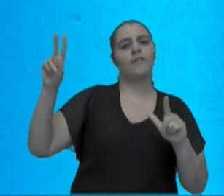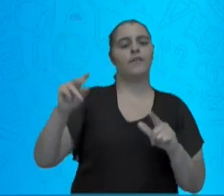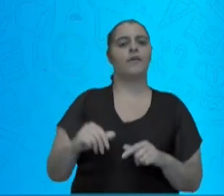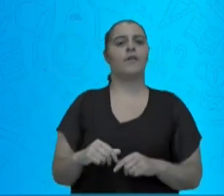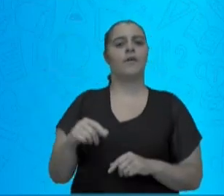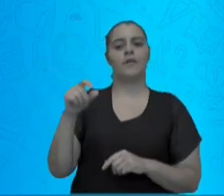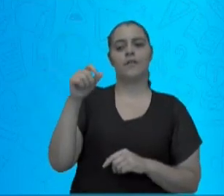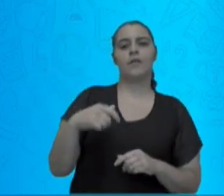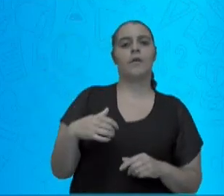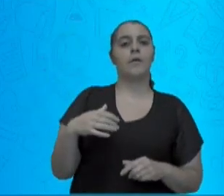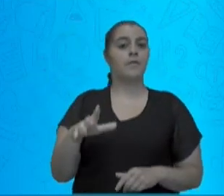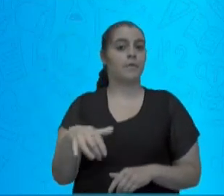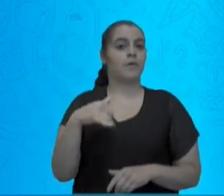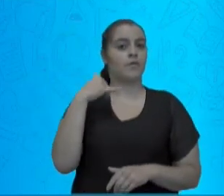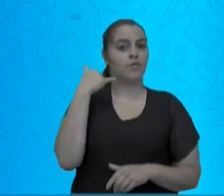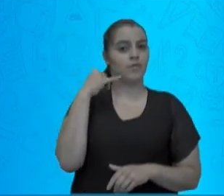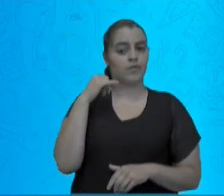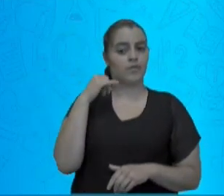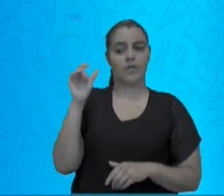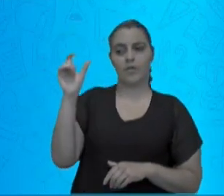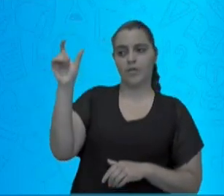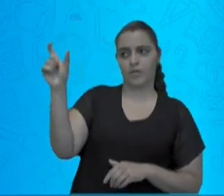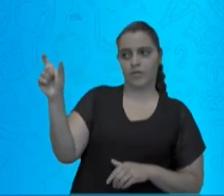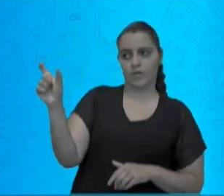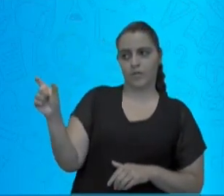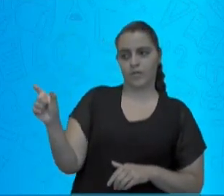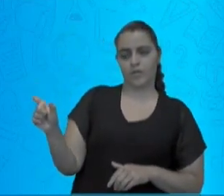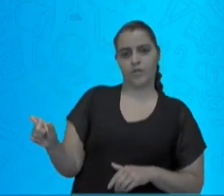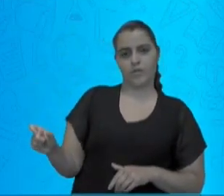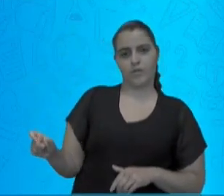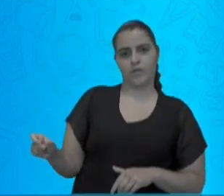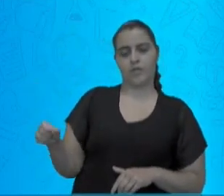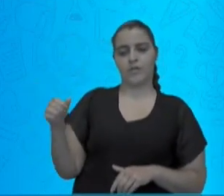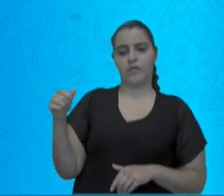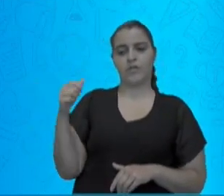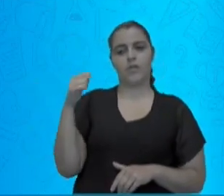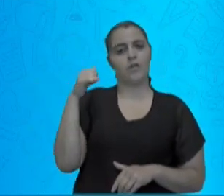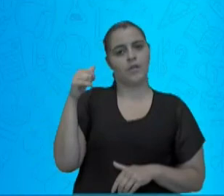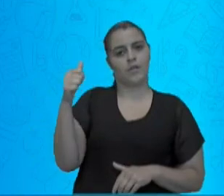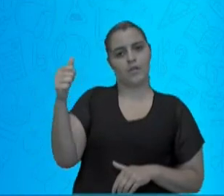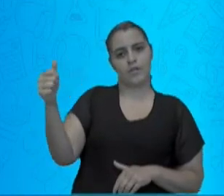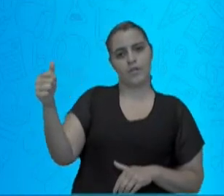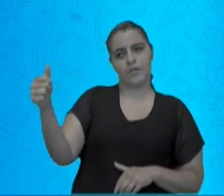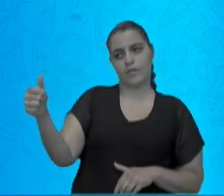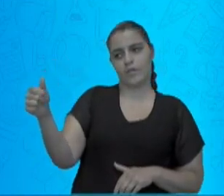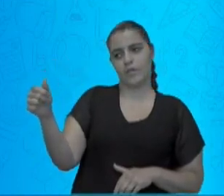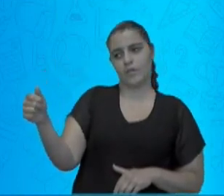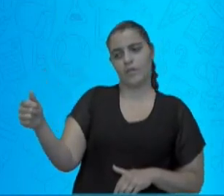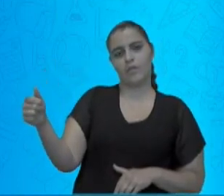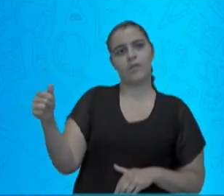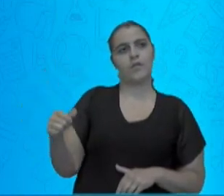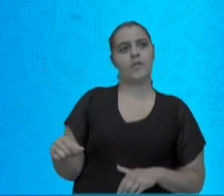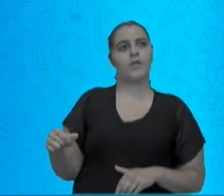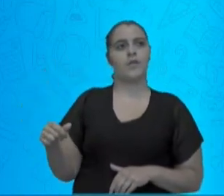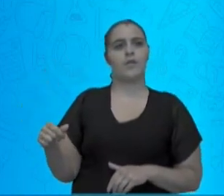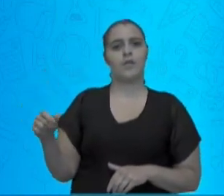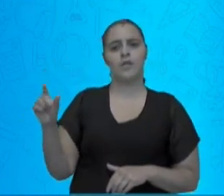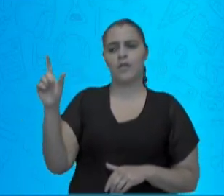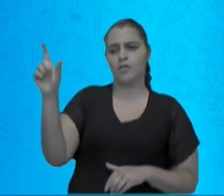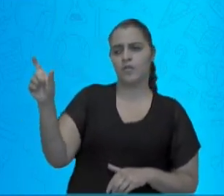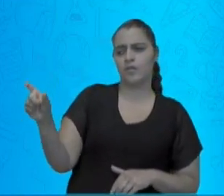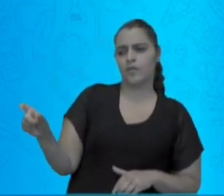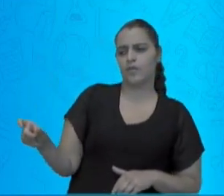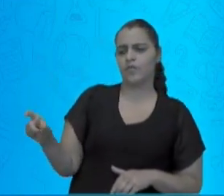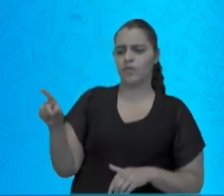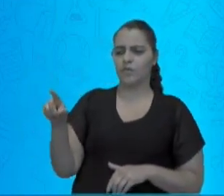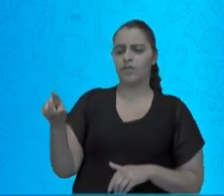isso, basta você apontar a câmera do seu celular para essa